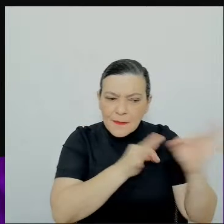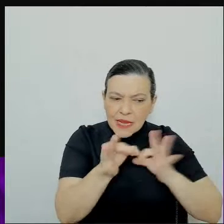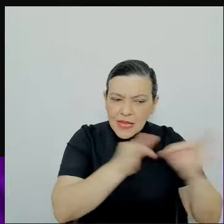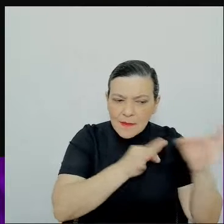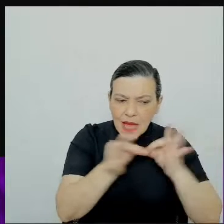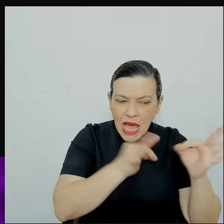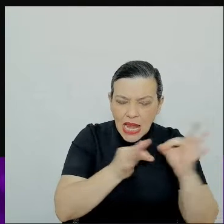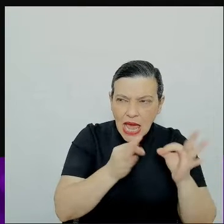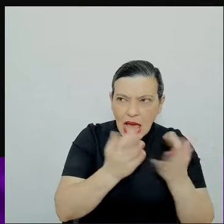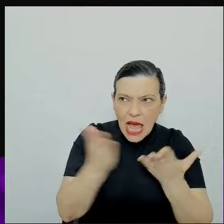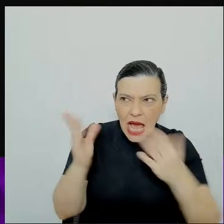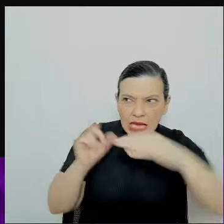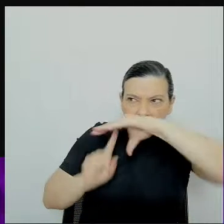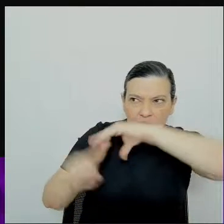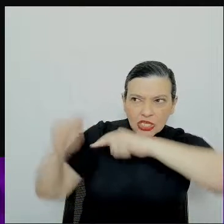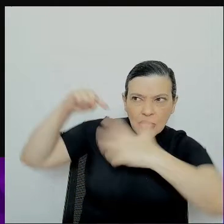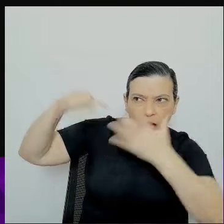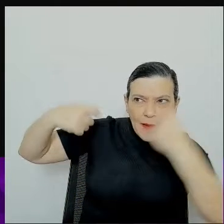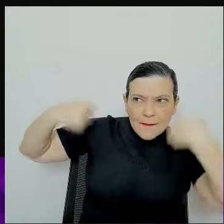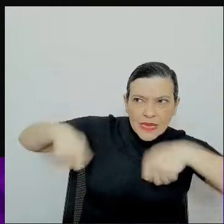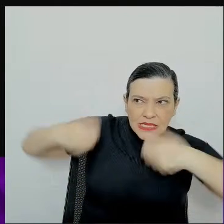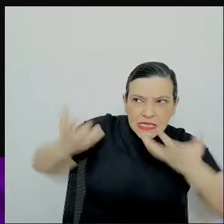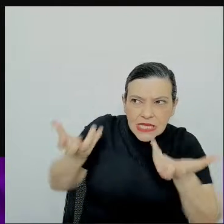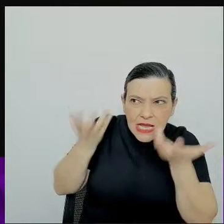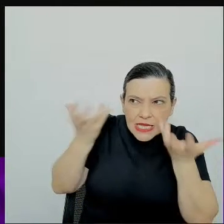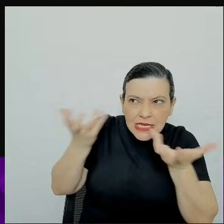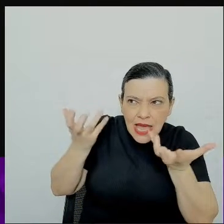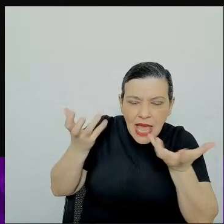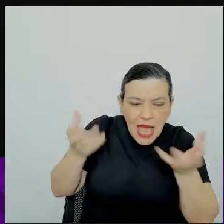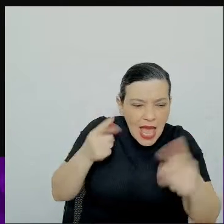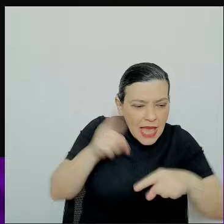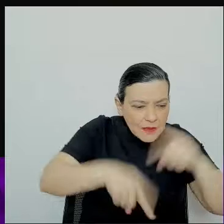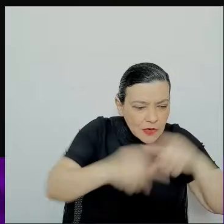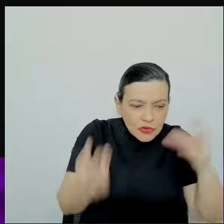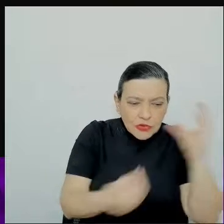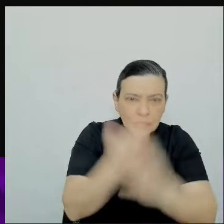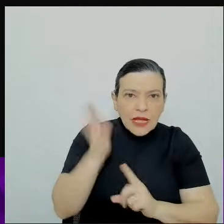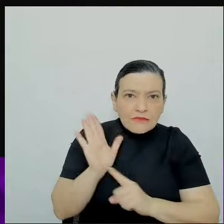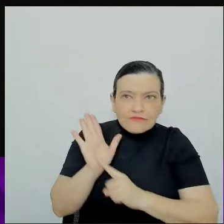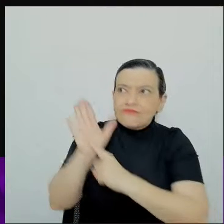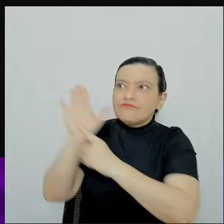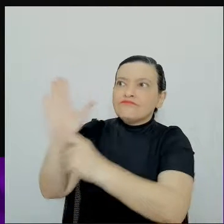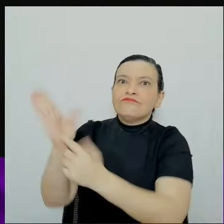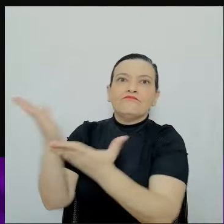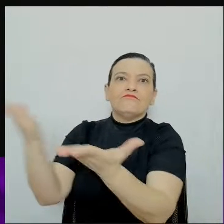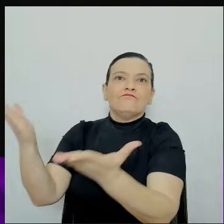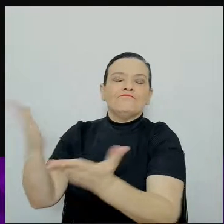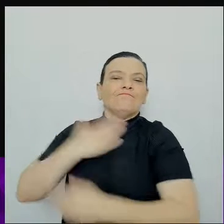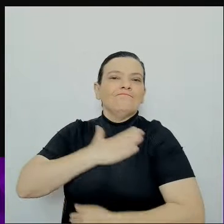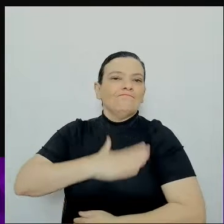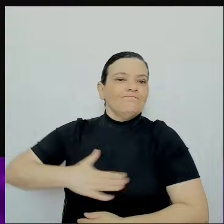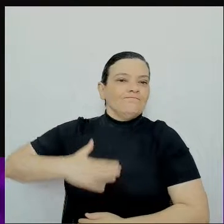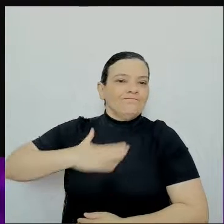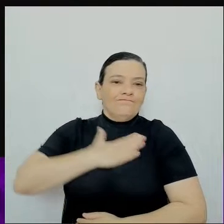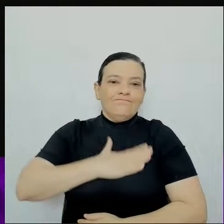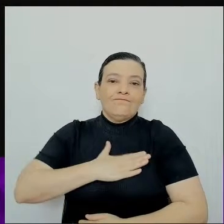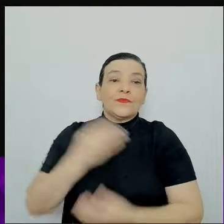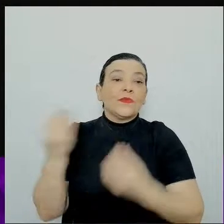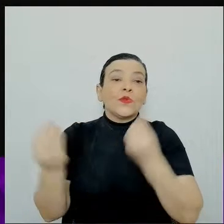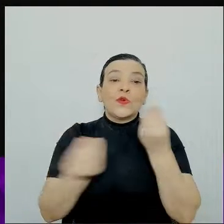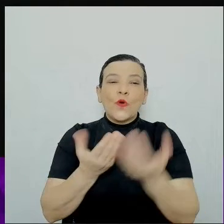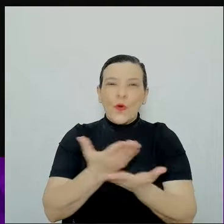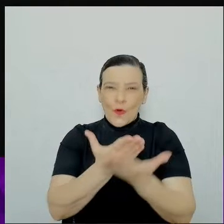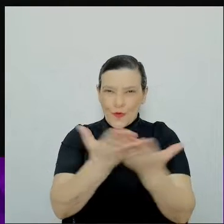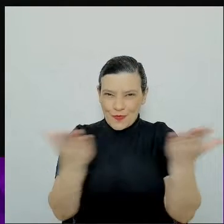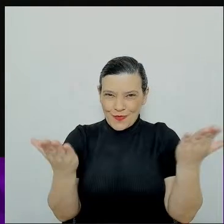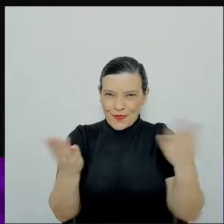trazer para eles a experiência que eles desejam receber e que eles precisam receber. É como elas cuidam da